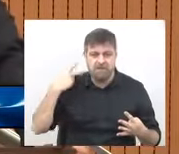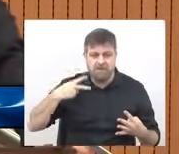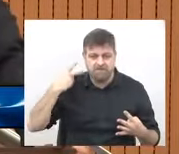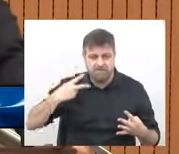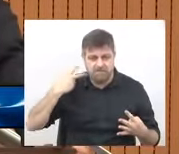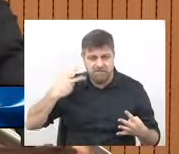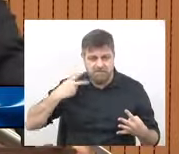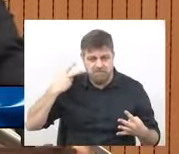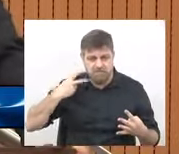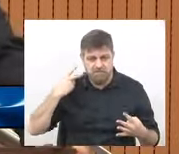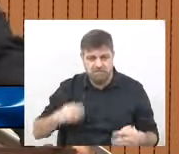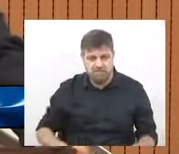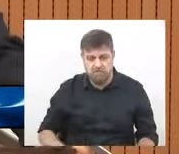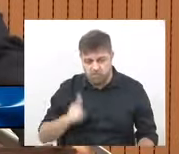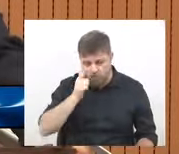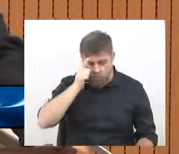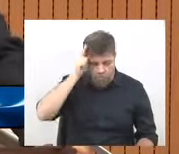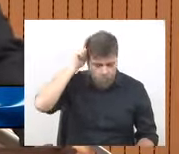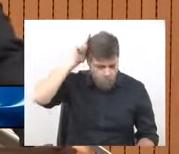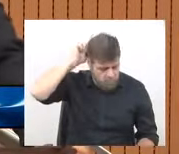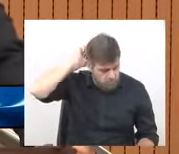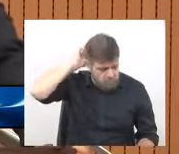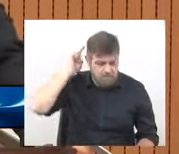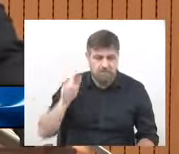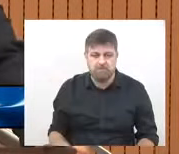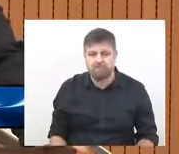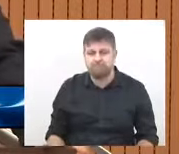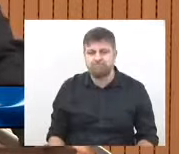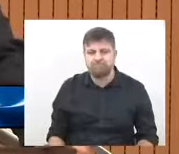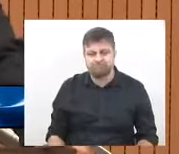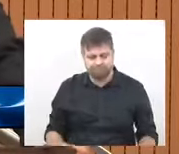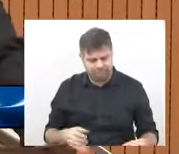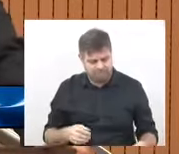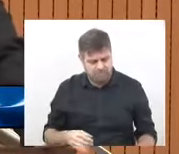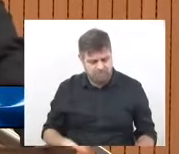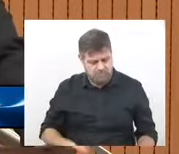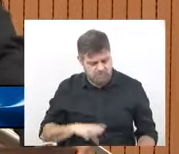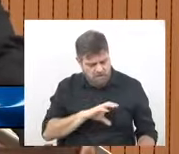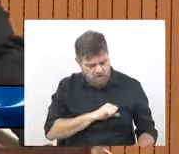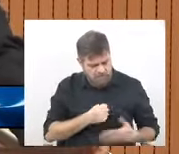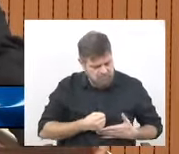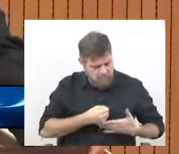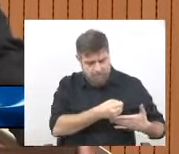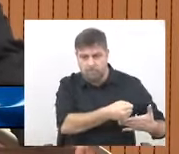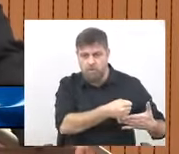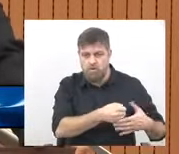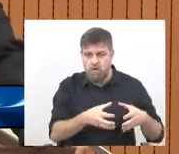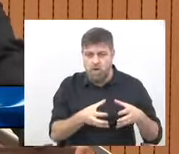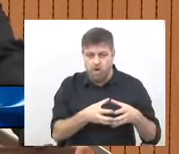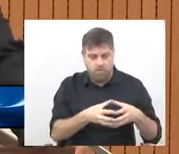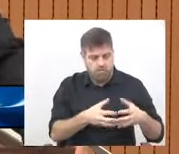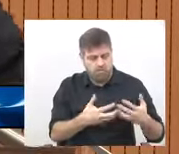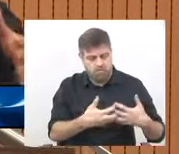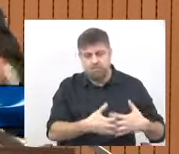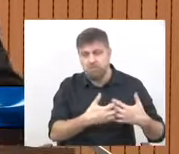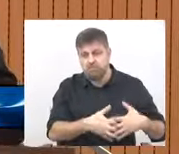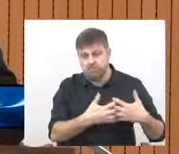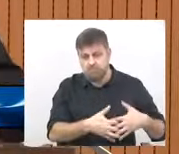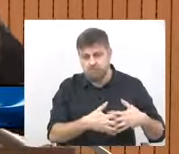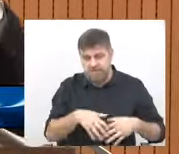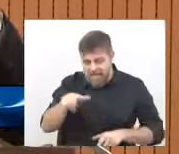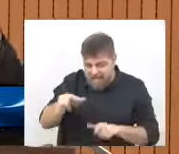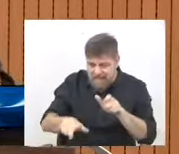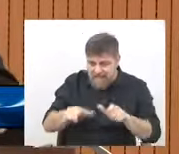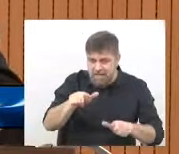vereador Aurélio Cláudio, pela dedicação, pelo apoio. Uma equipe só funciona quando os membros